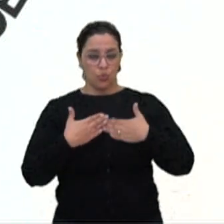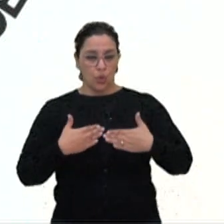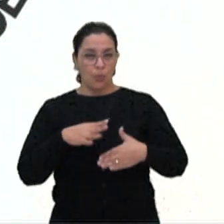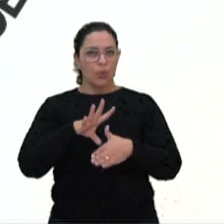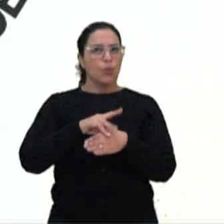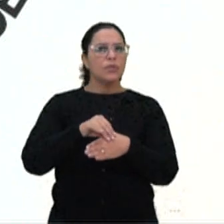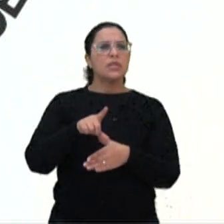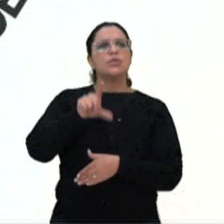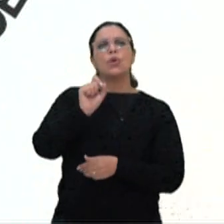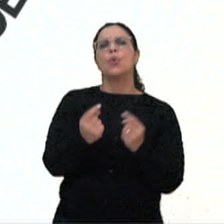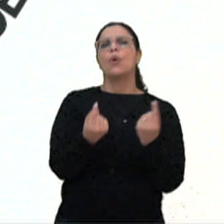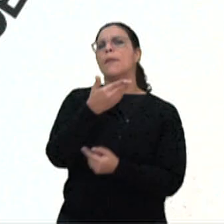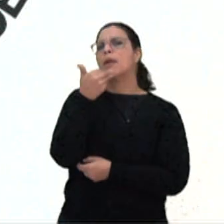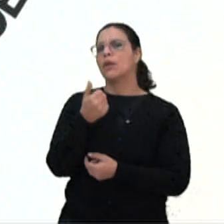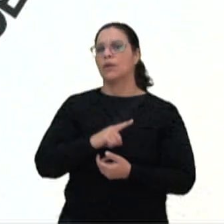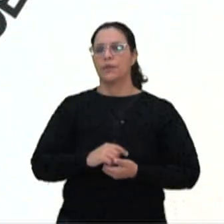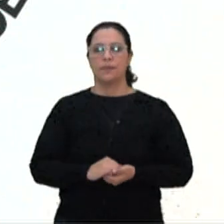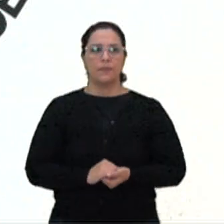que é a melhor alternativa?